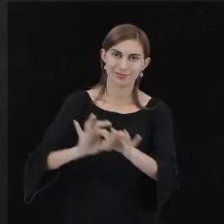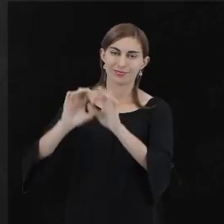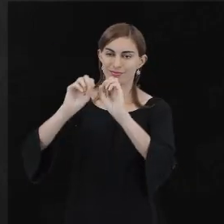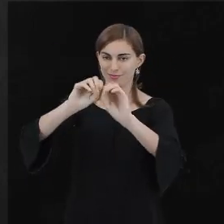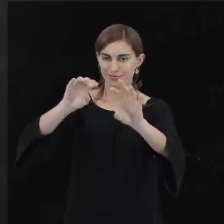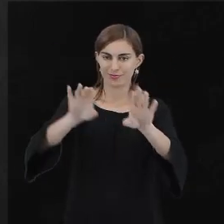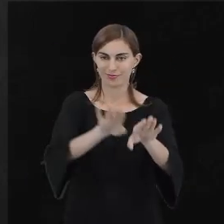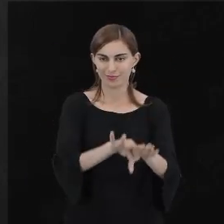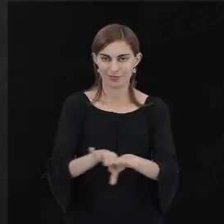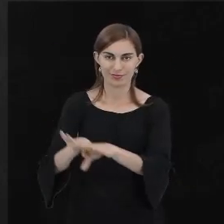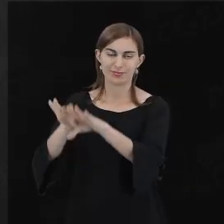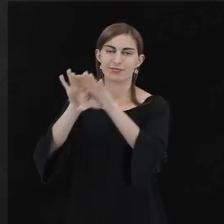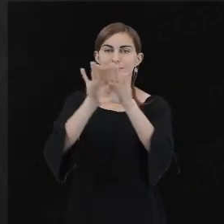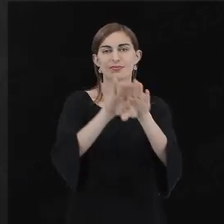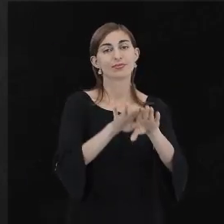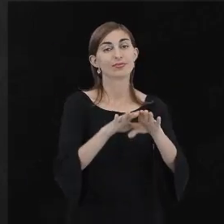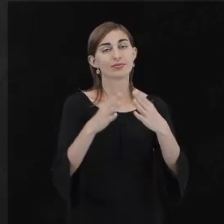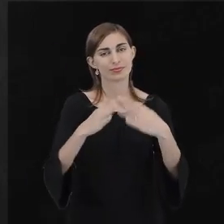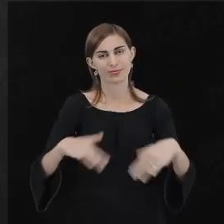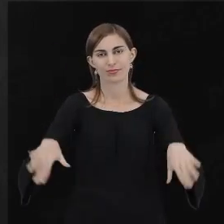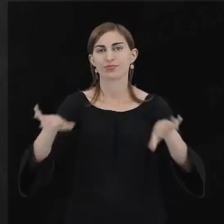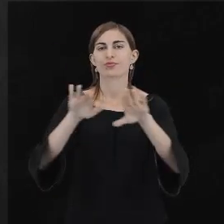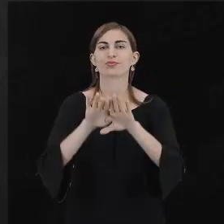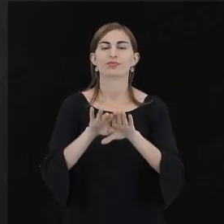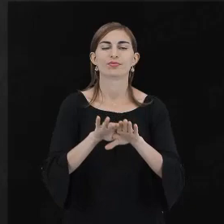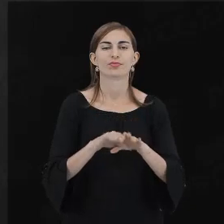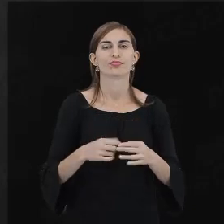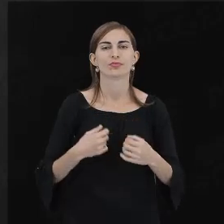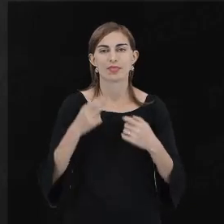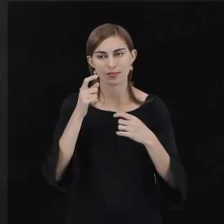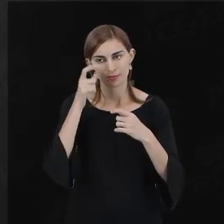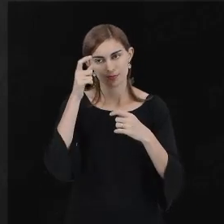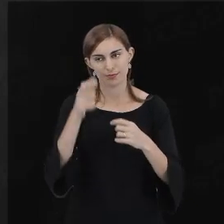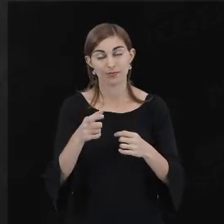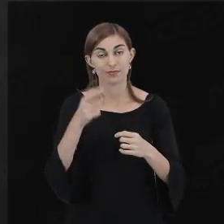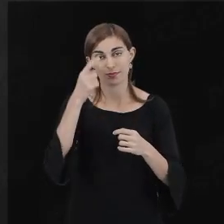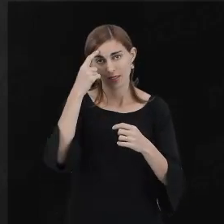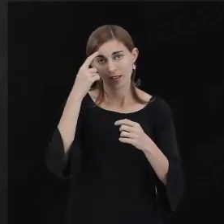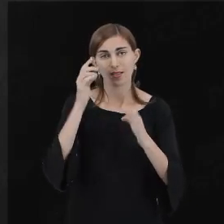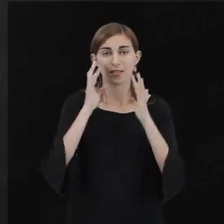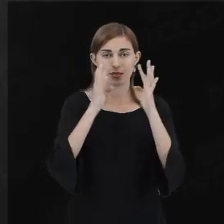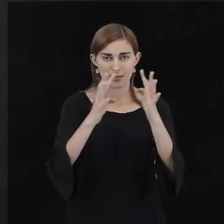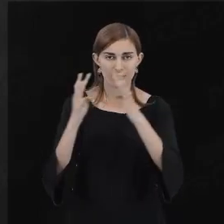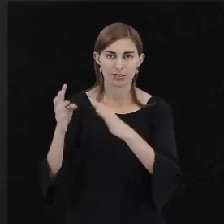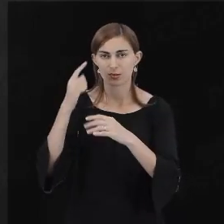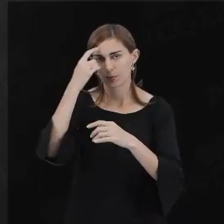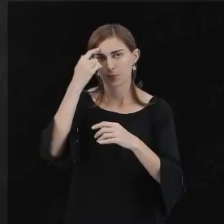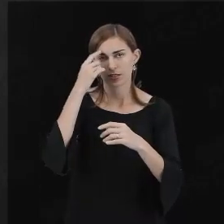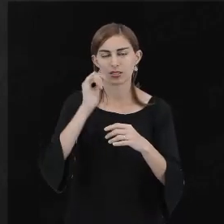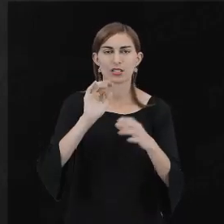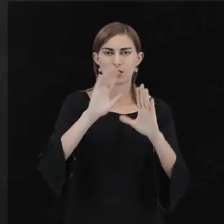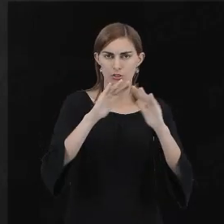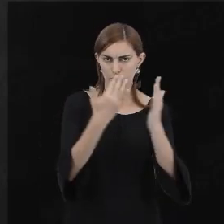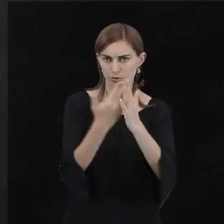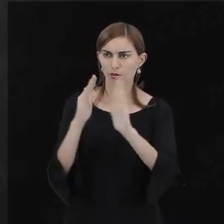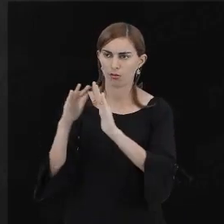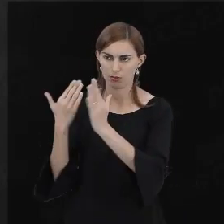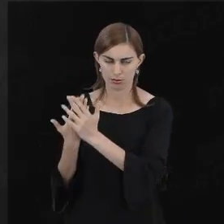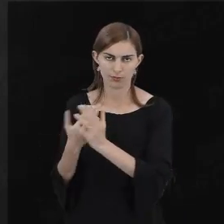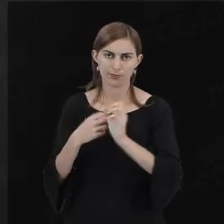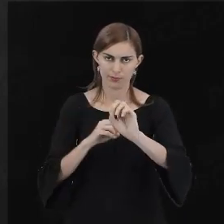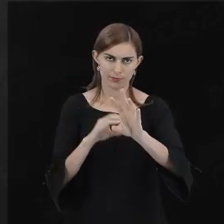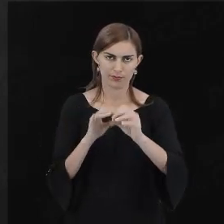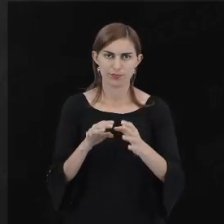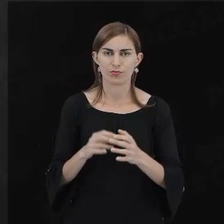né? Stephen Ball chama a atenção para que a gente possa pensar as instituições educacionais em sentido